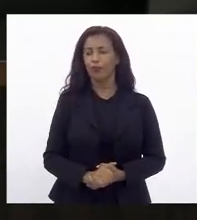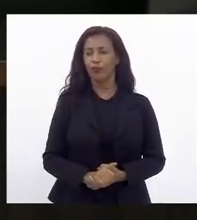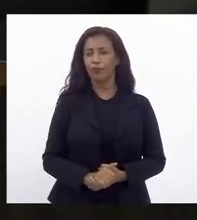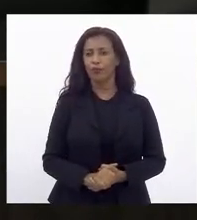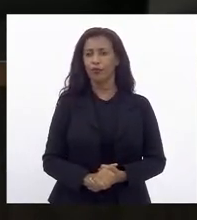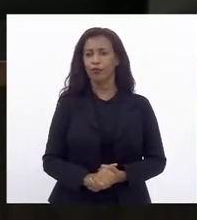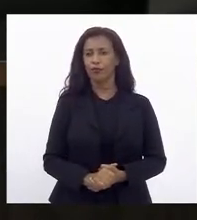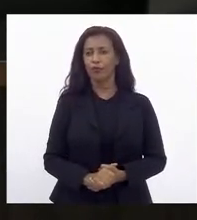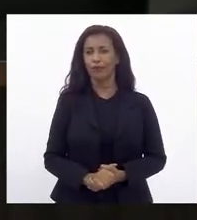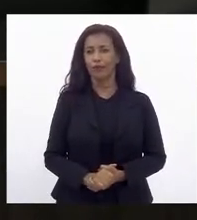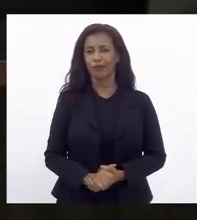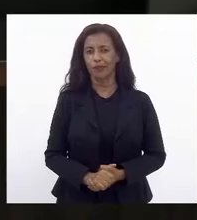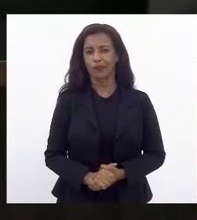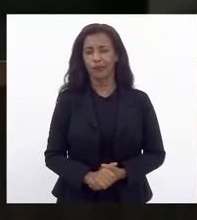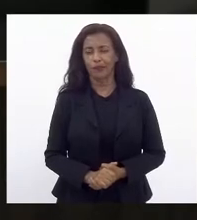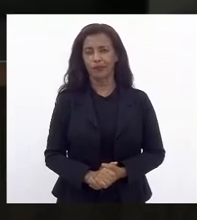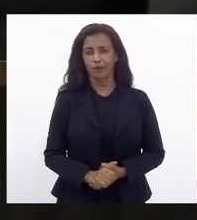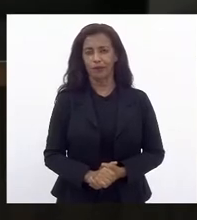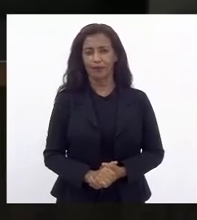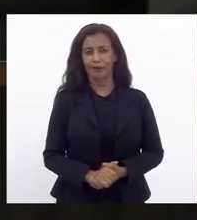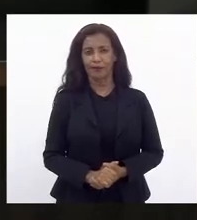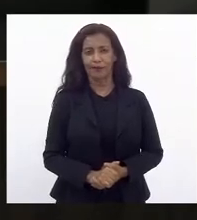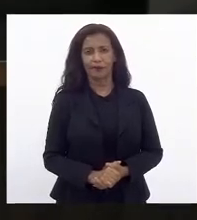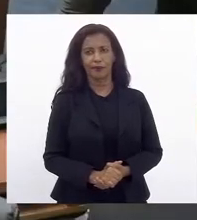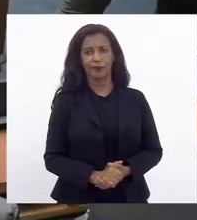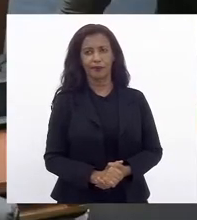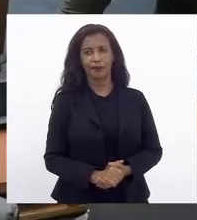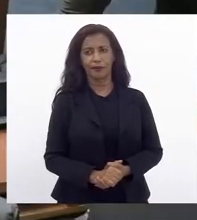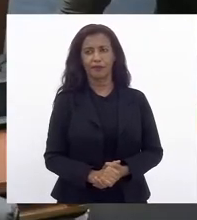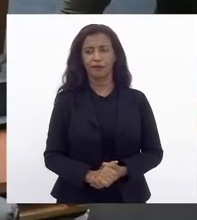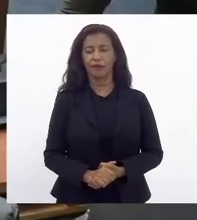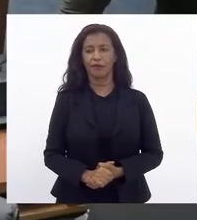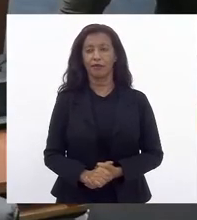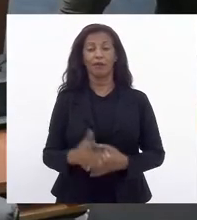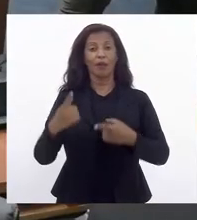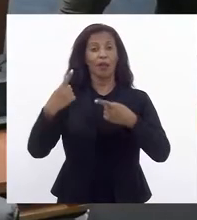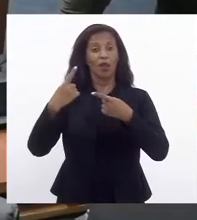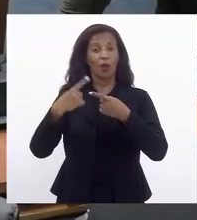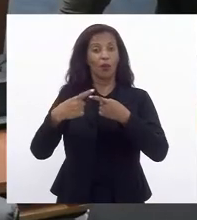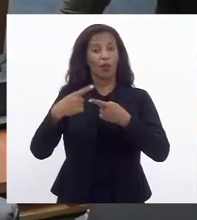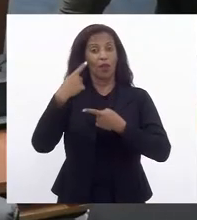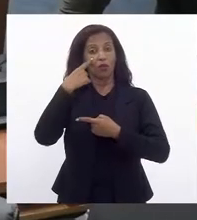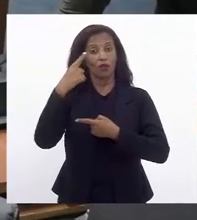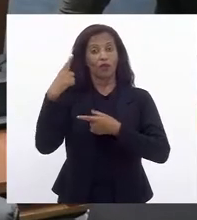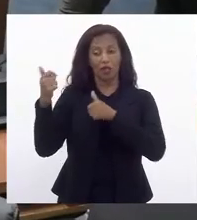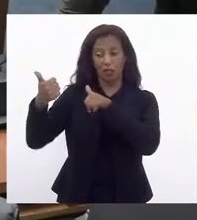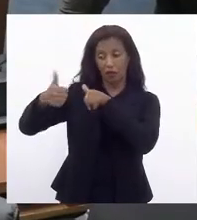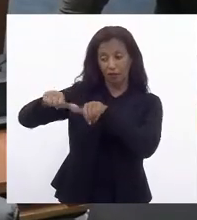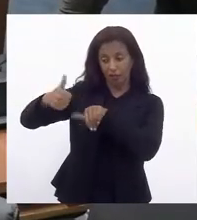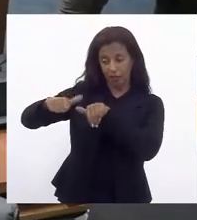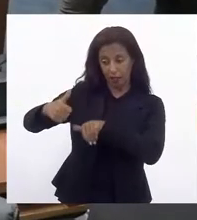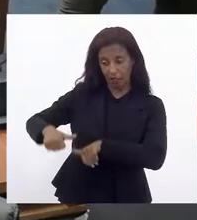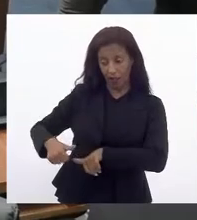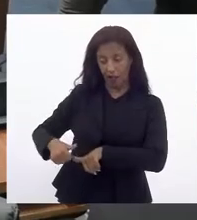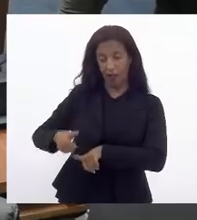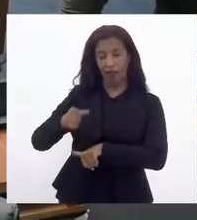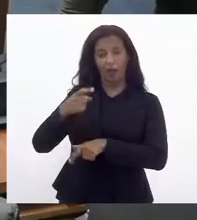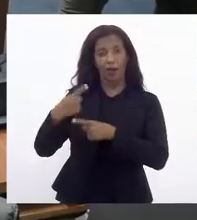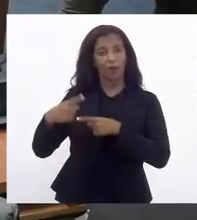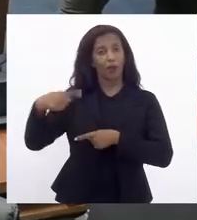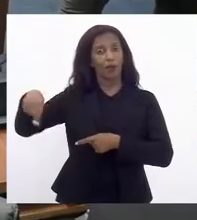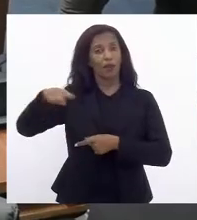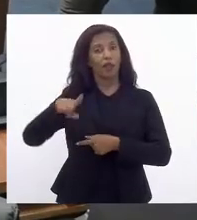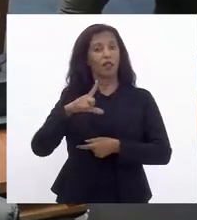Ok, Luiz. É porque, senhor presidente, eu estava querendo verificar, porque eles